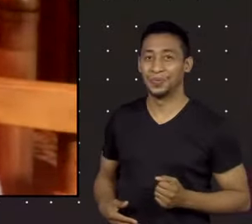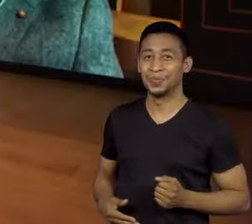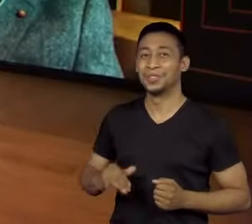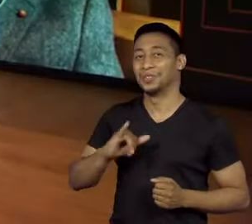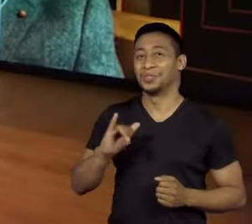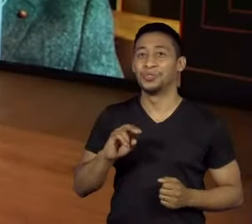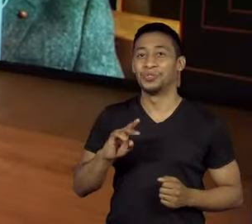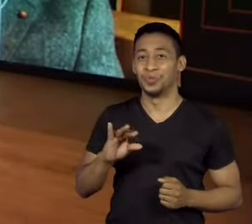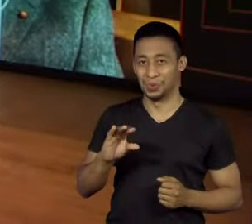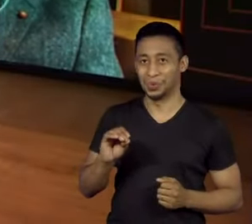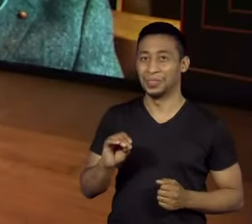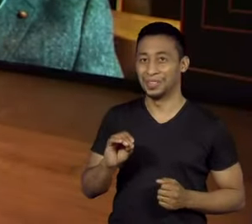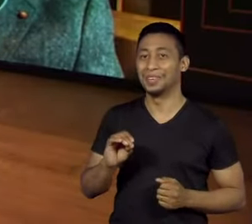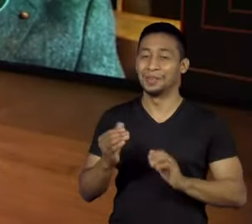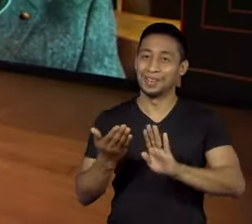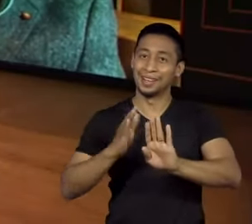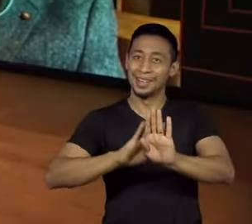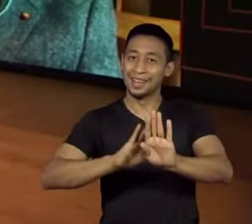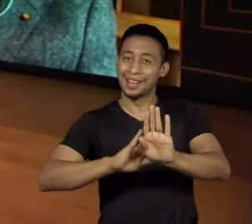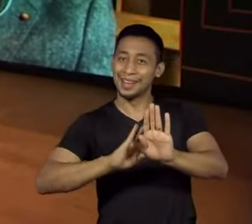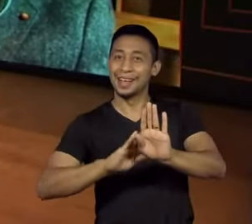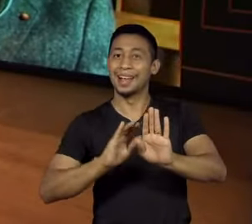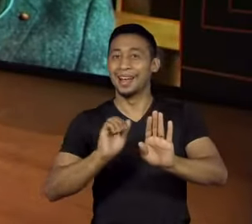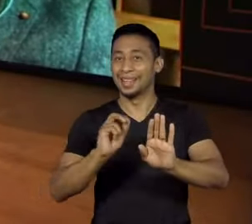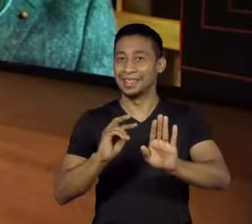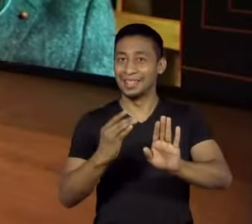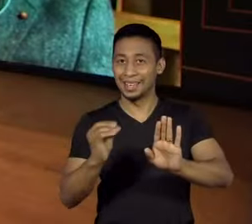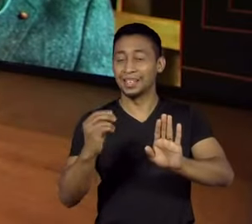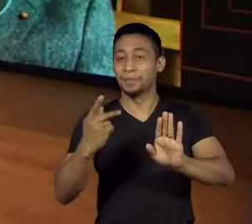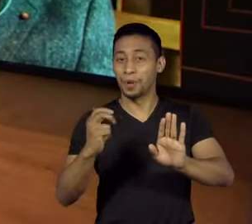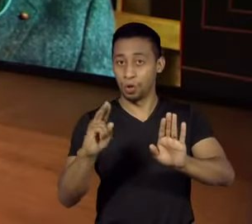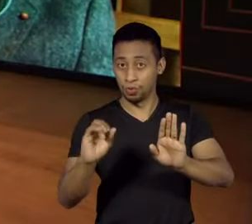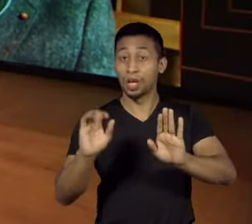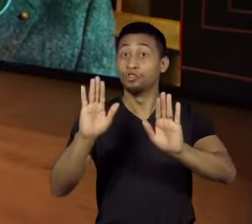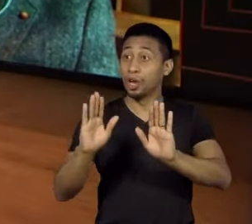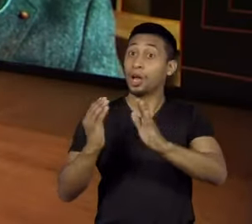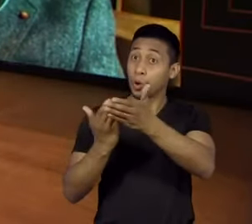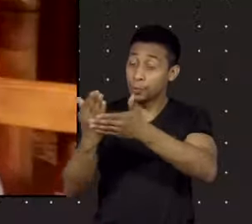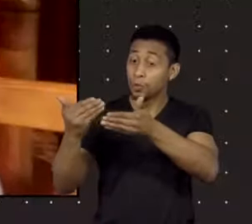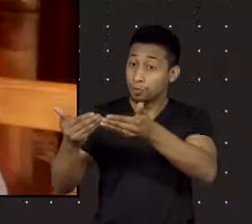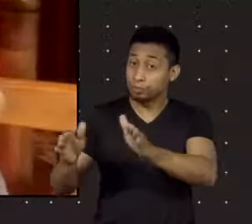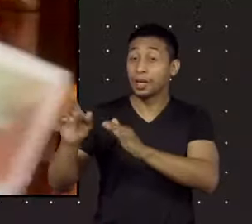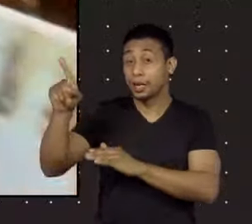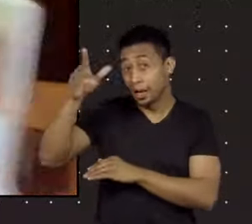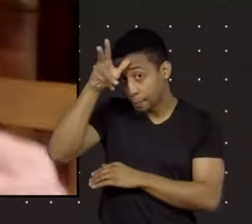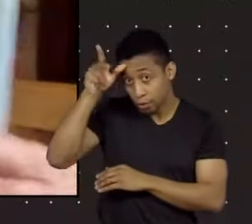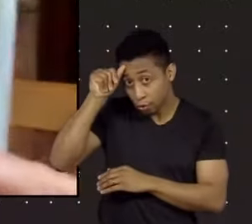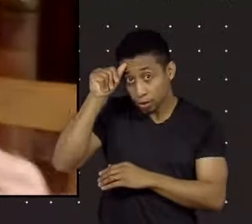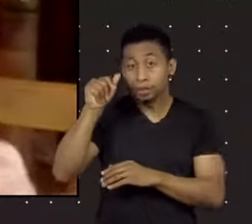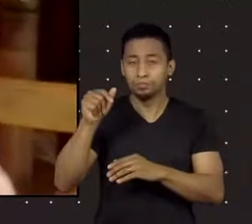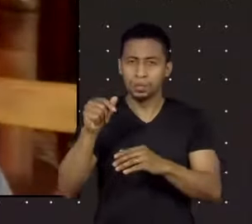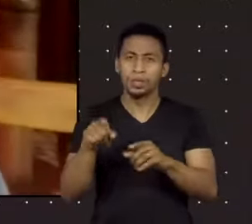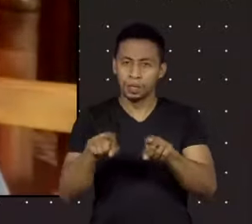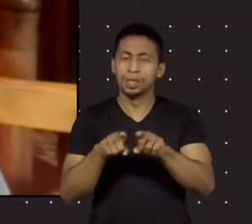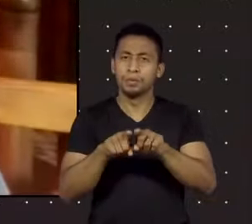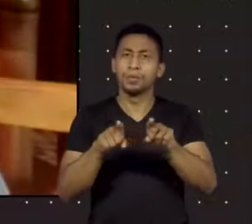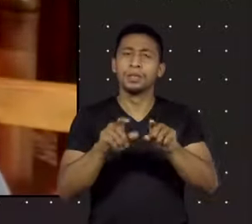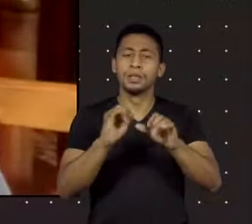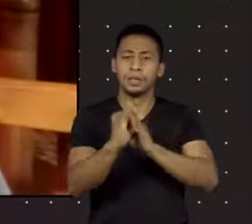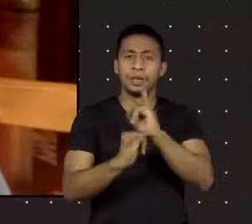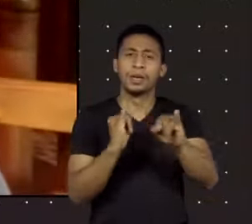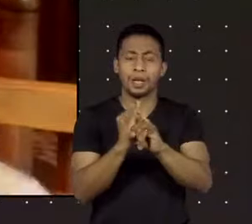chamado Atrás da Pauta, que já está no Amazon, pelo e-book, que tem todas essas loucuras que nós falamos